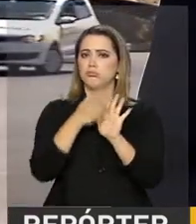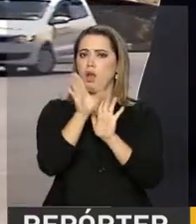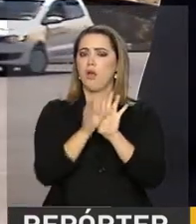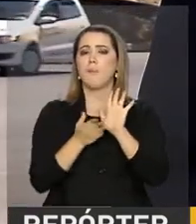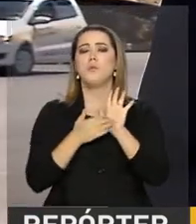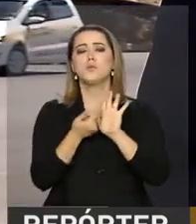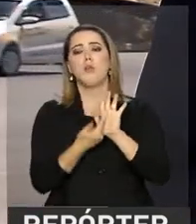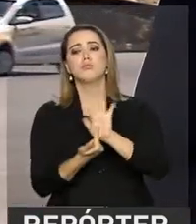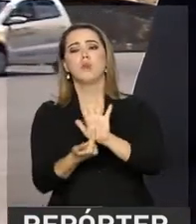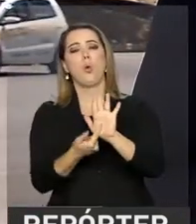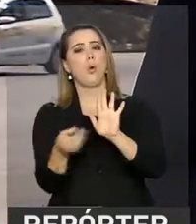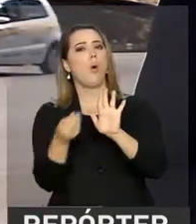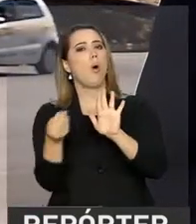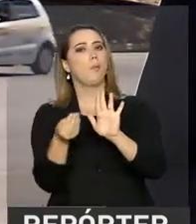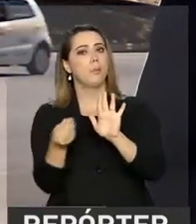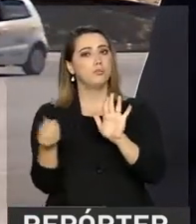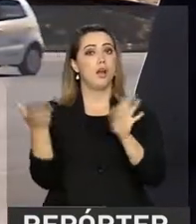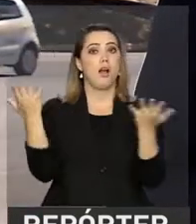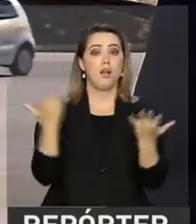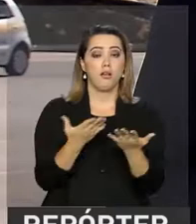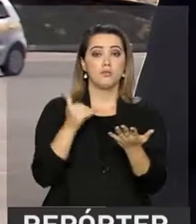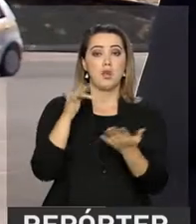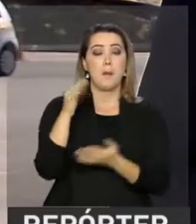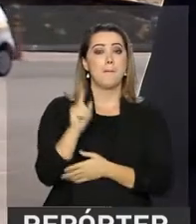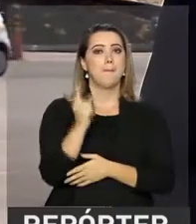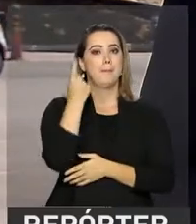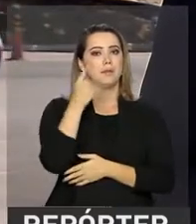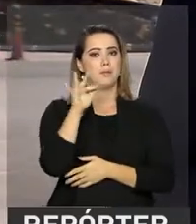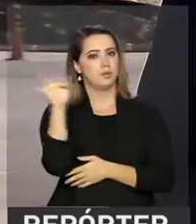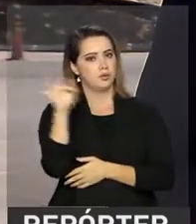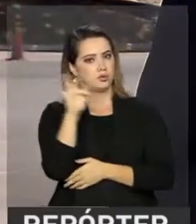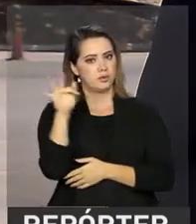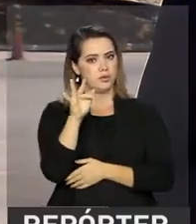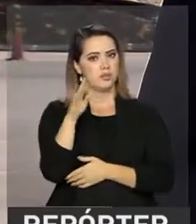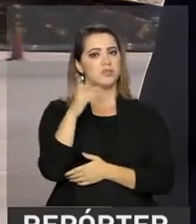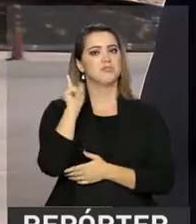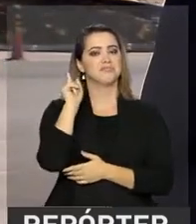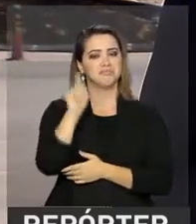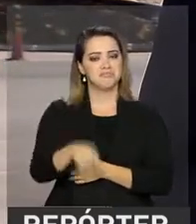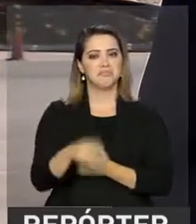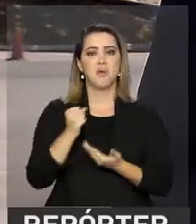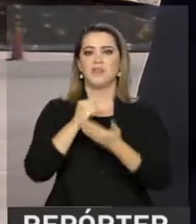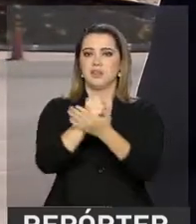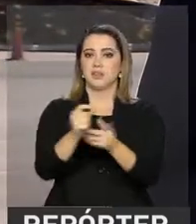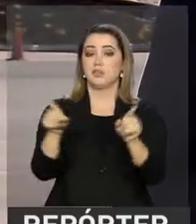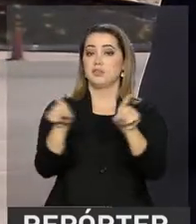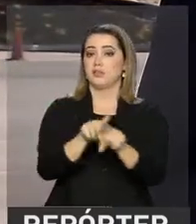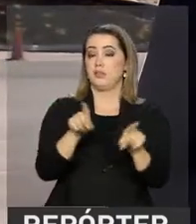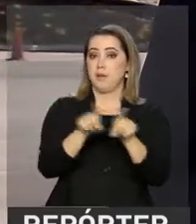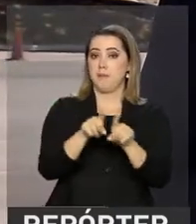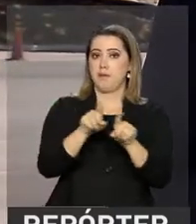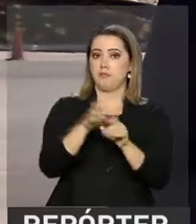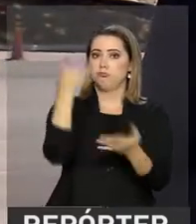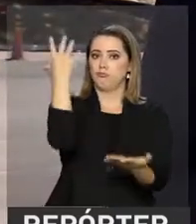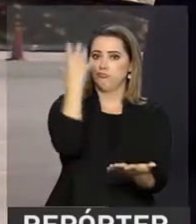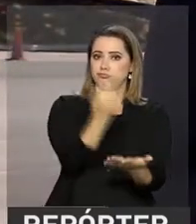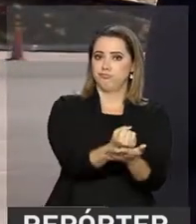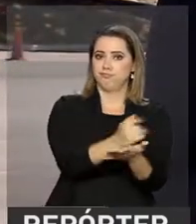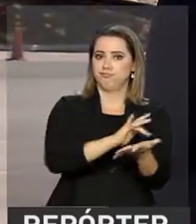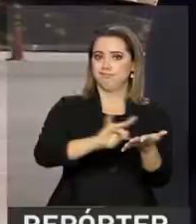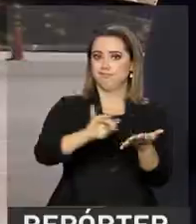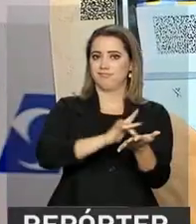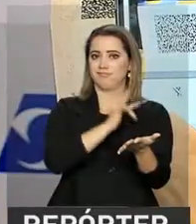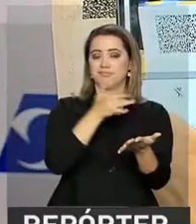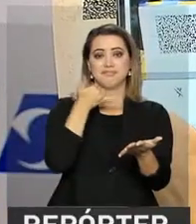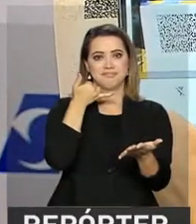habilitação o documento emitido a partir do dia 1º de fevereiro vai ser disponibilizado de forma digital pelo celular